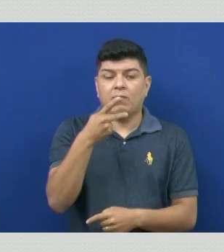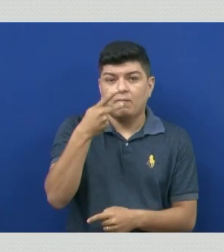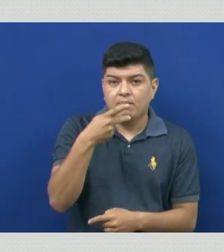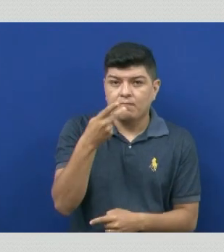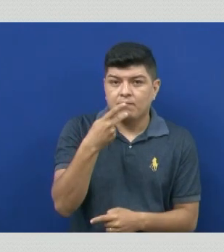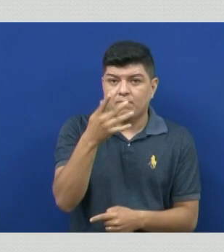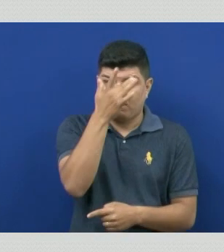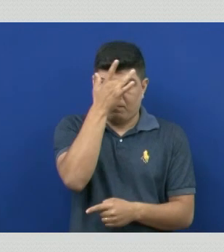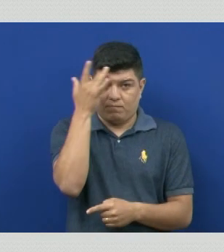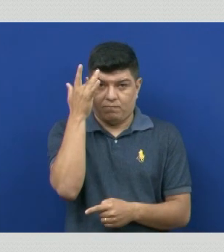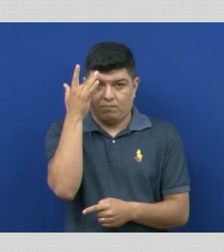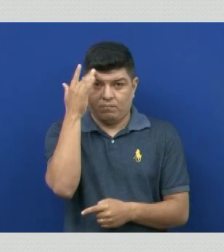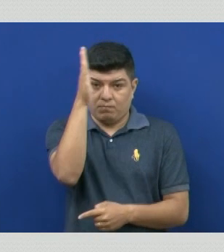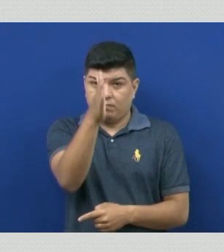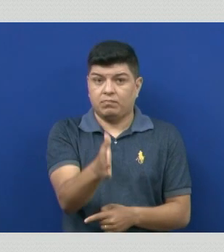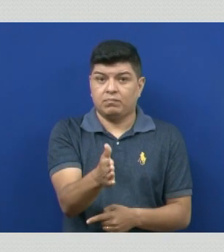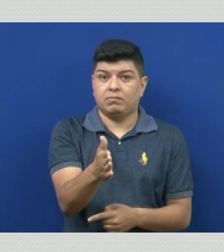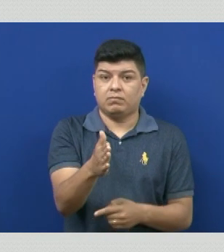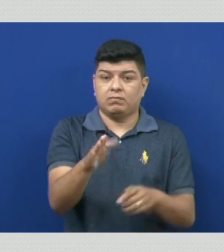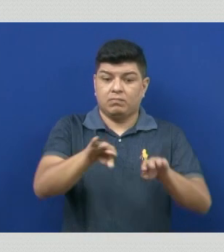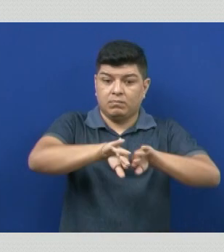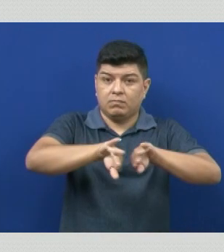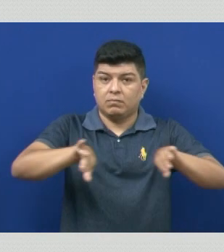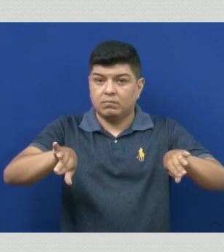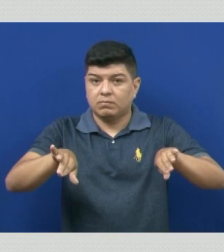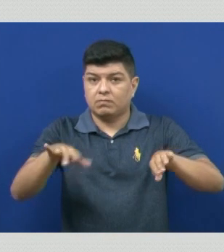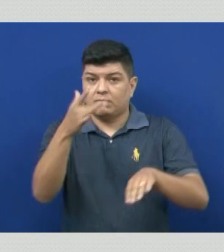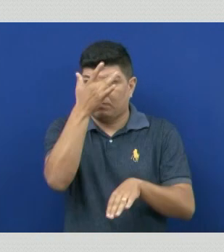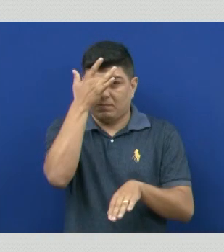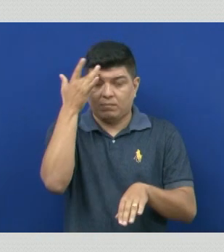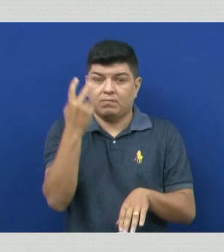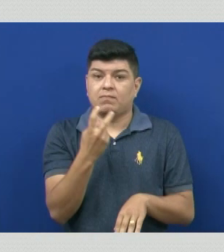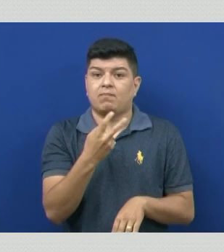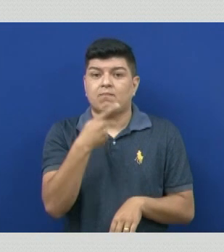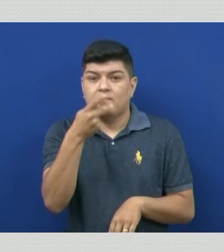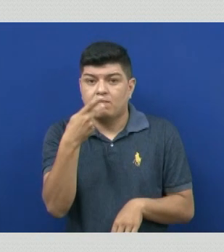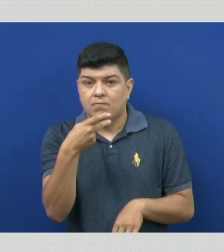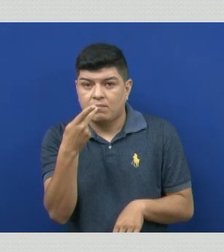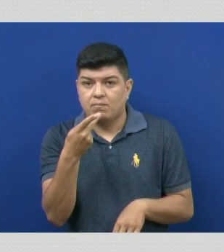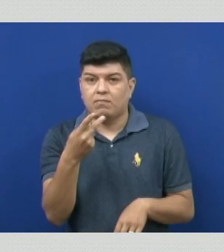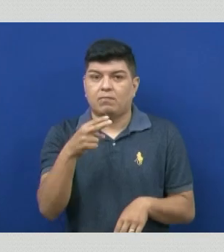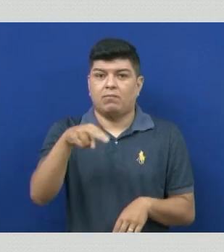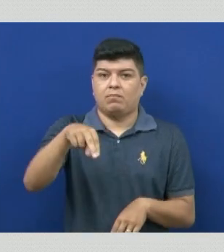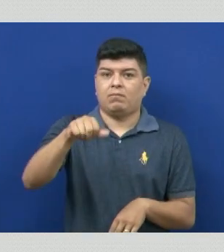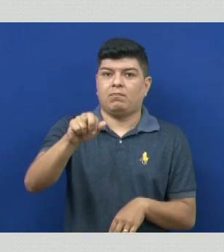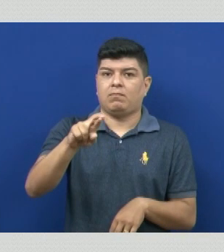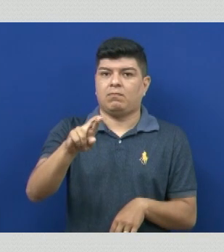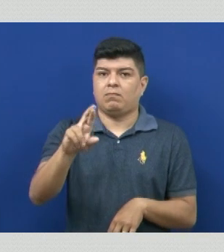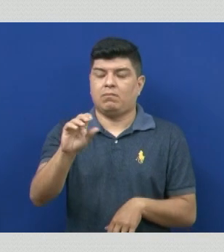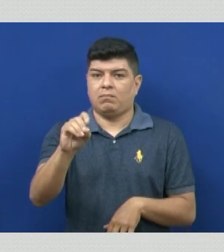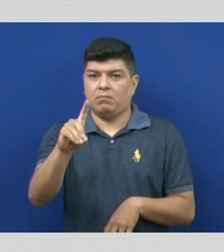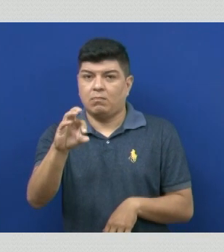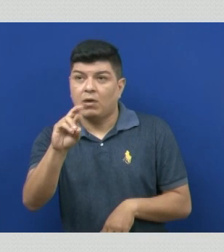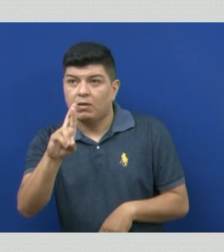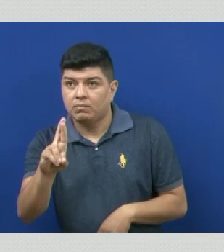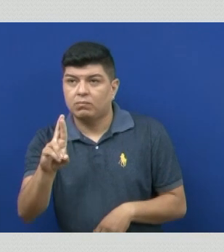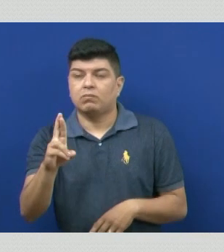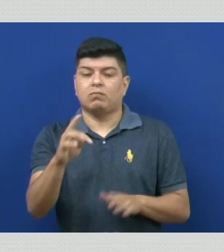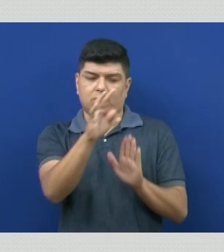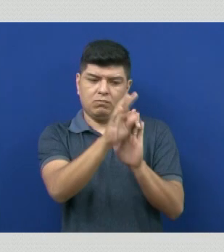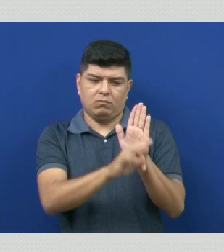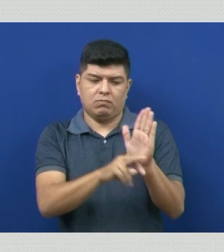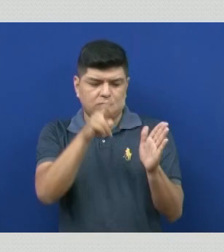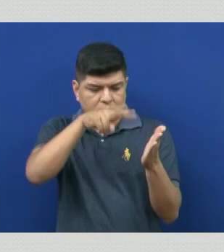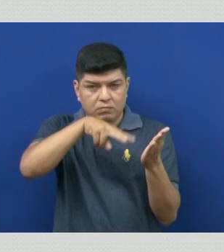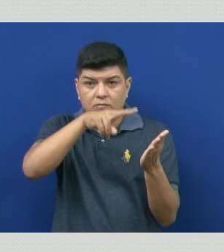direto de um personagem e para separar a fala do personagem da fala do narrador, tendo em vista que, no caso do texto que estamos